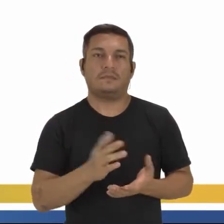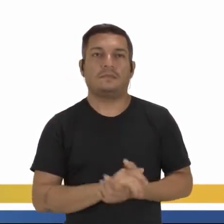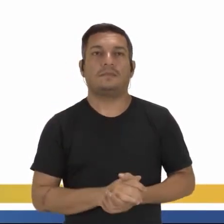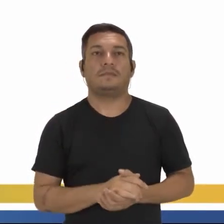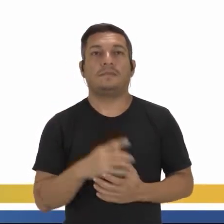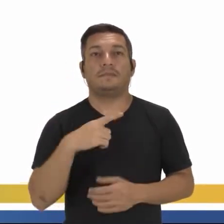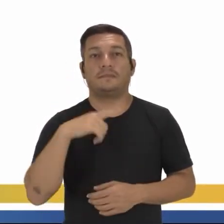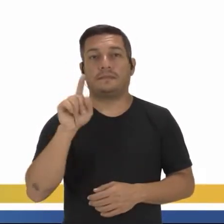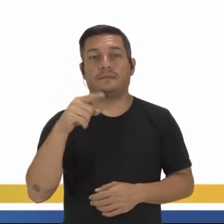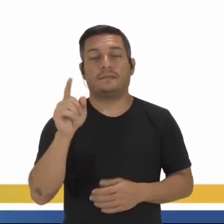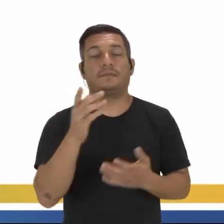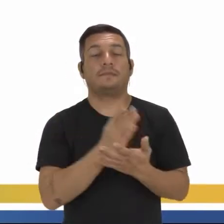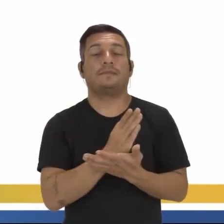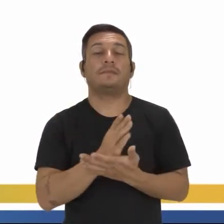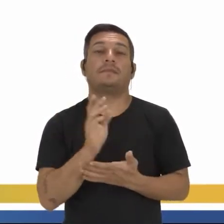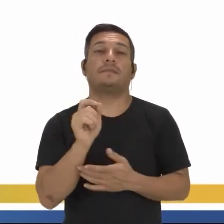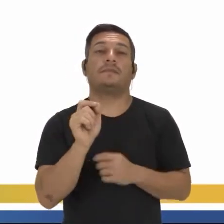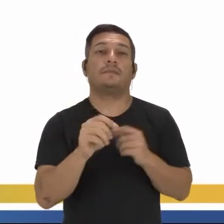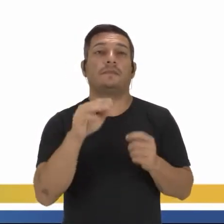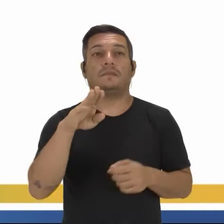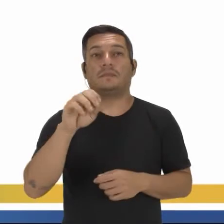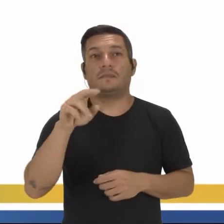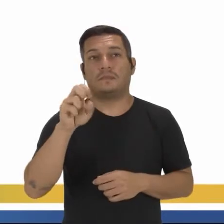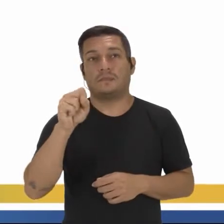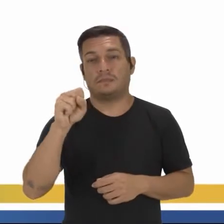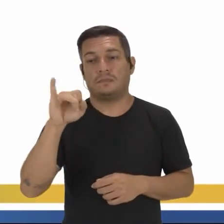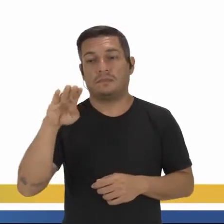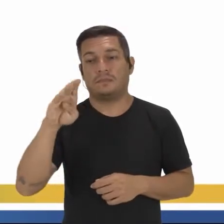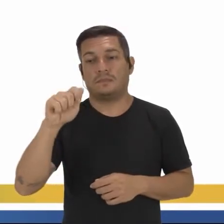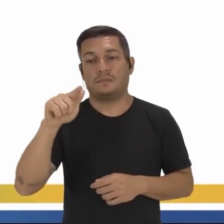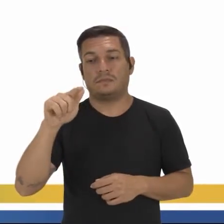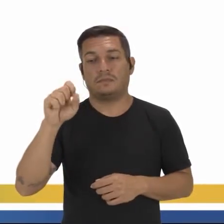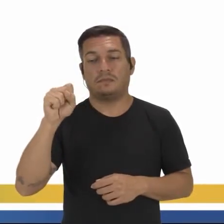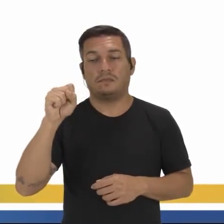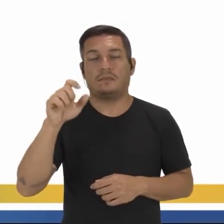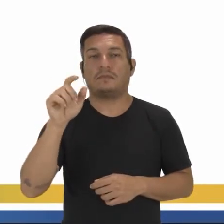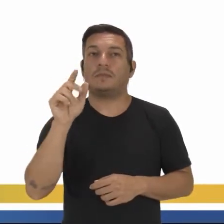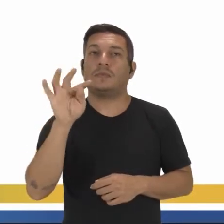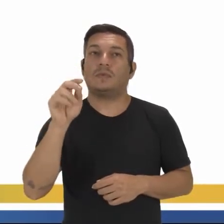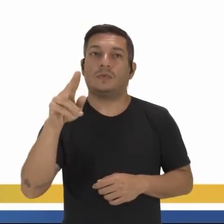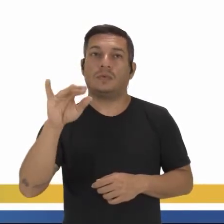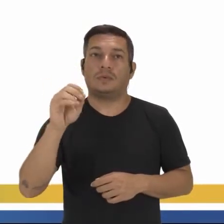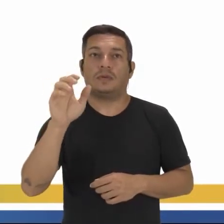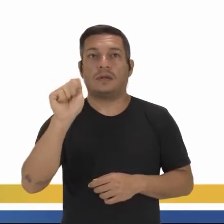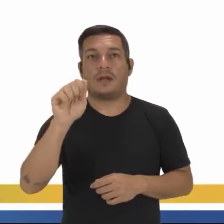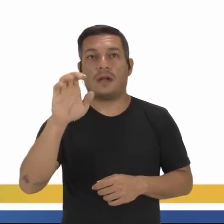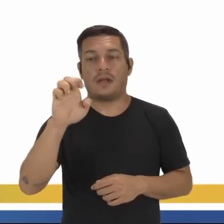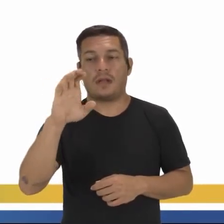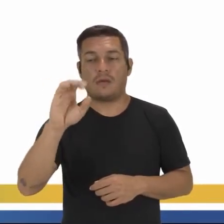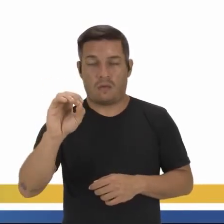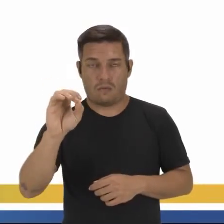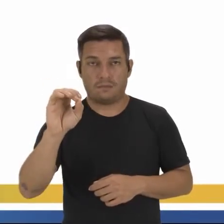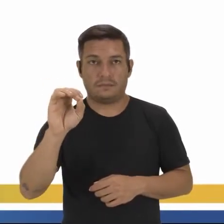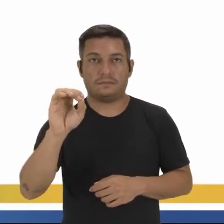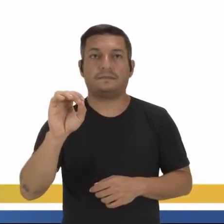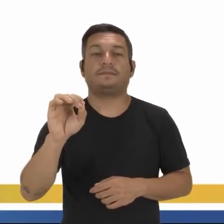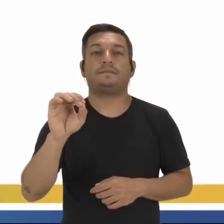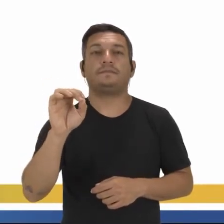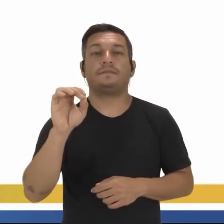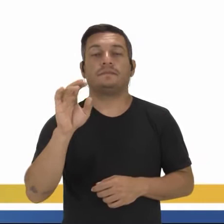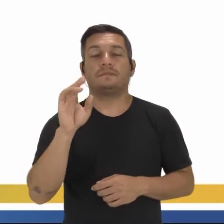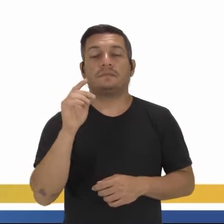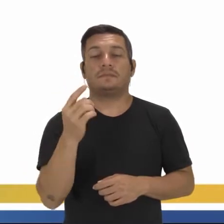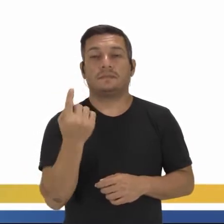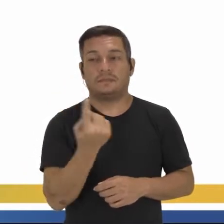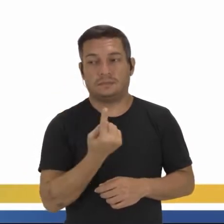São acentuados apenas os monossílabos tônicos que terminam em A, E e O. Singular ou plural,